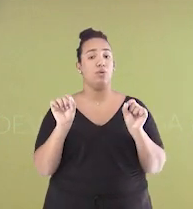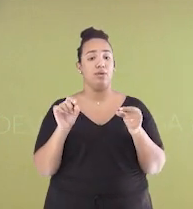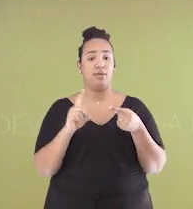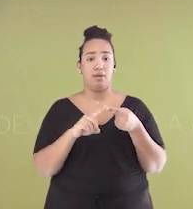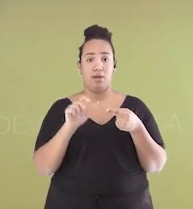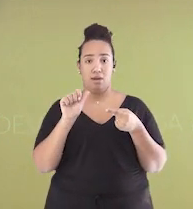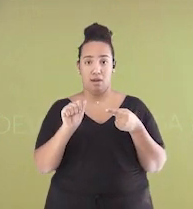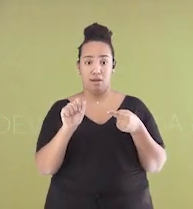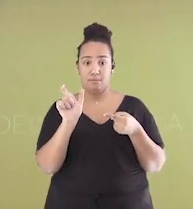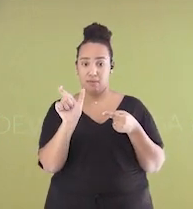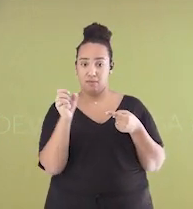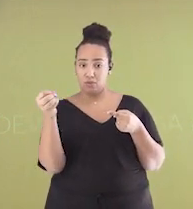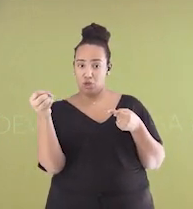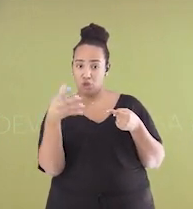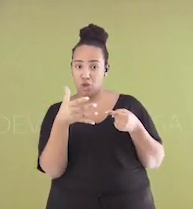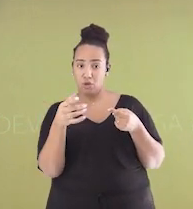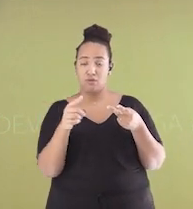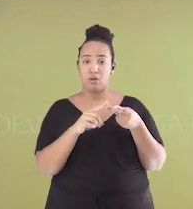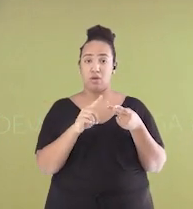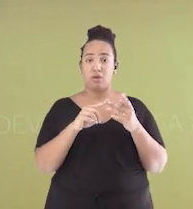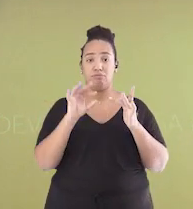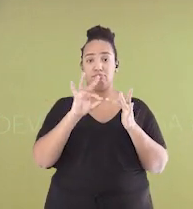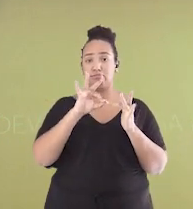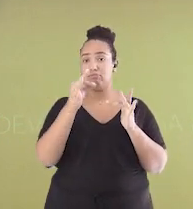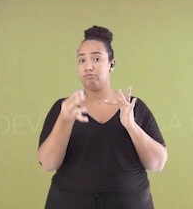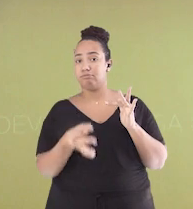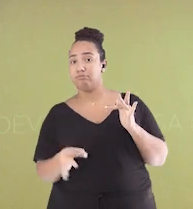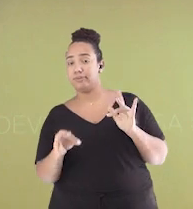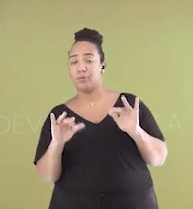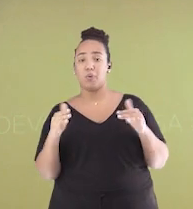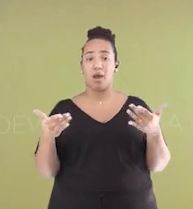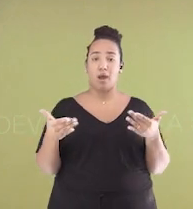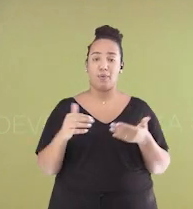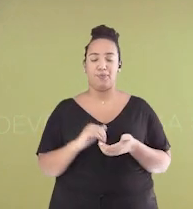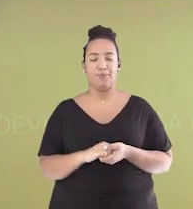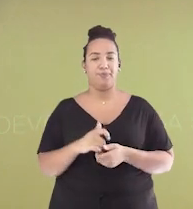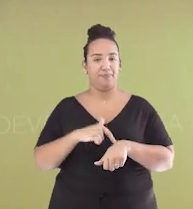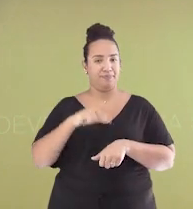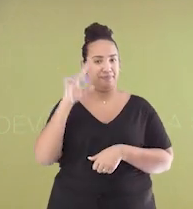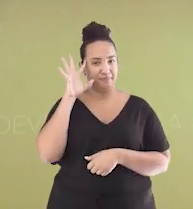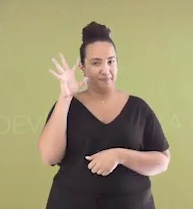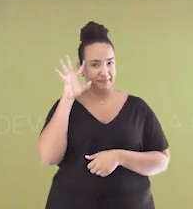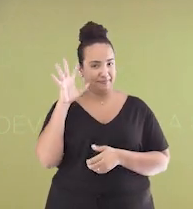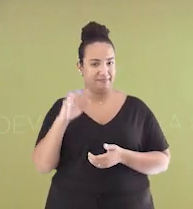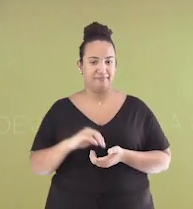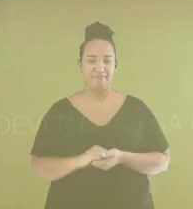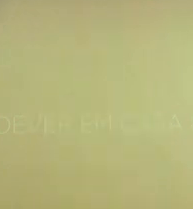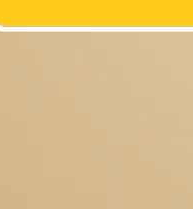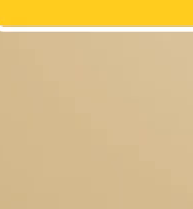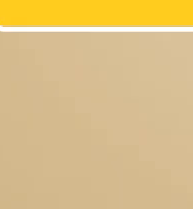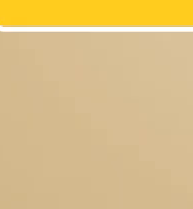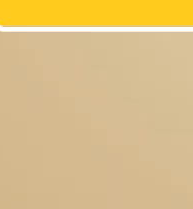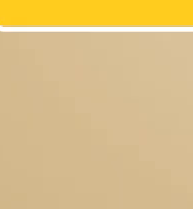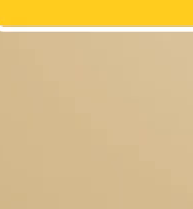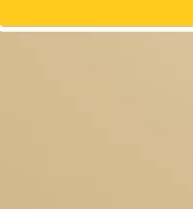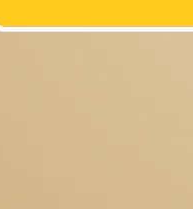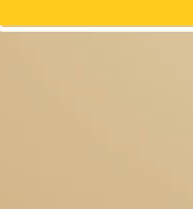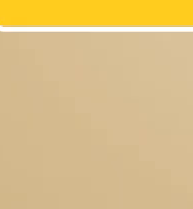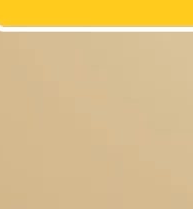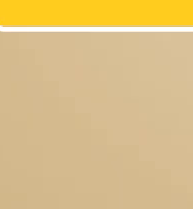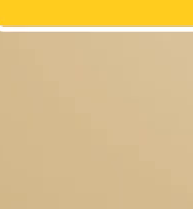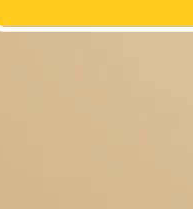letra A, um neologismo ou a letra B, um arcaísmo? Tempo para vocês pensarem.